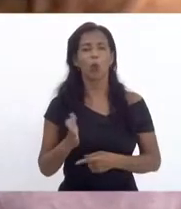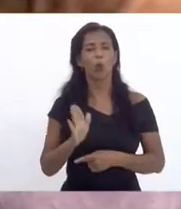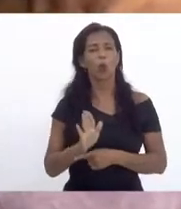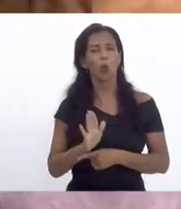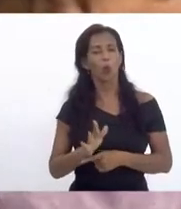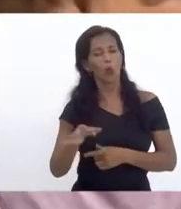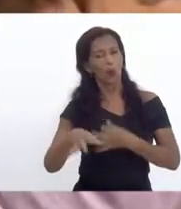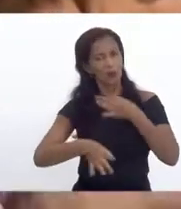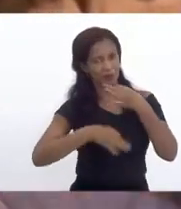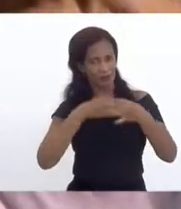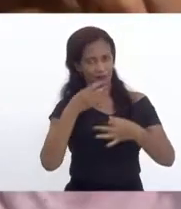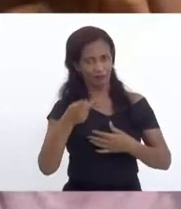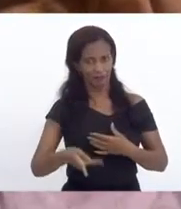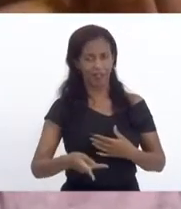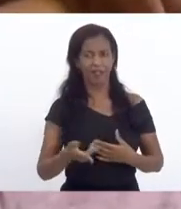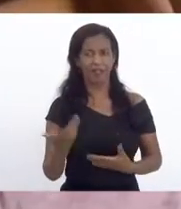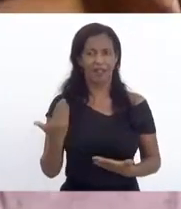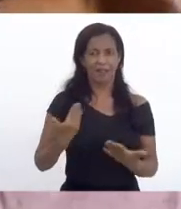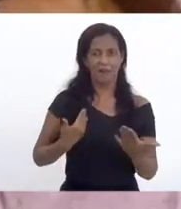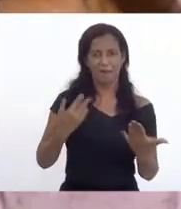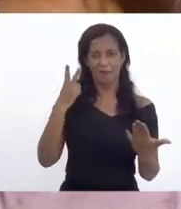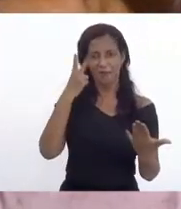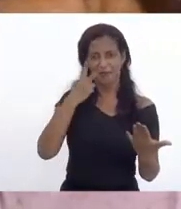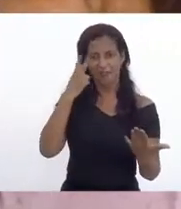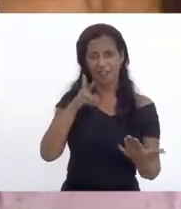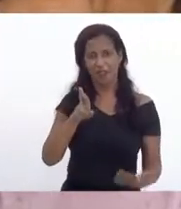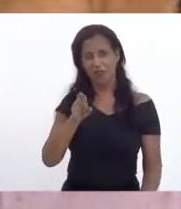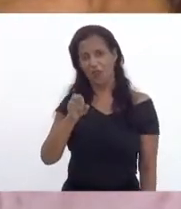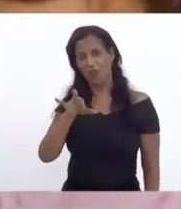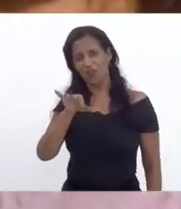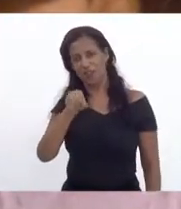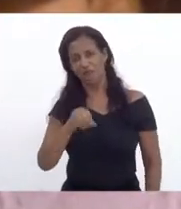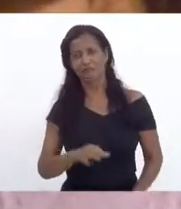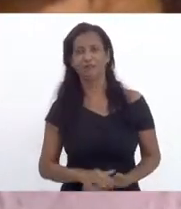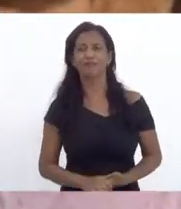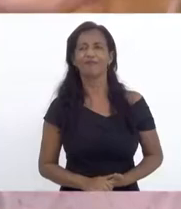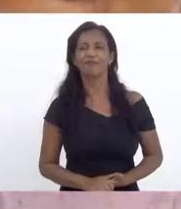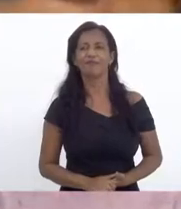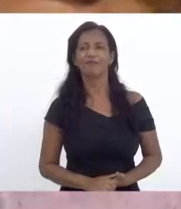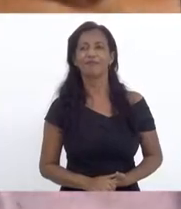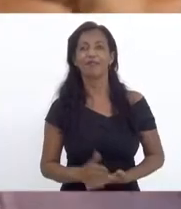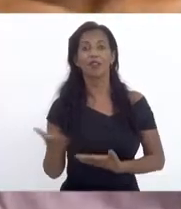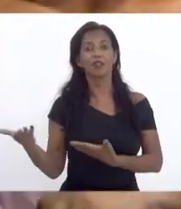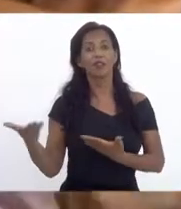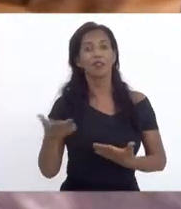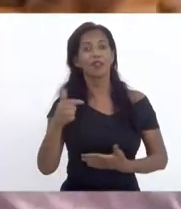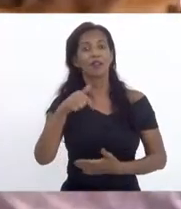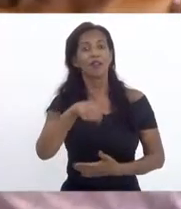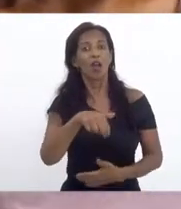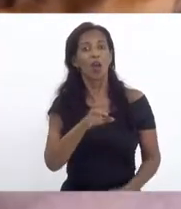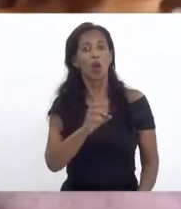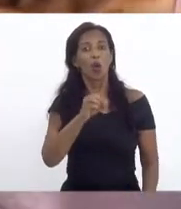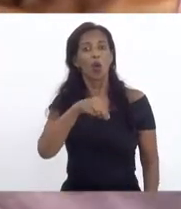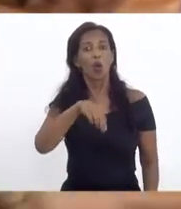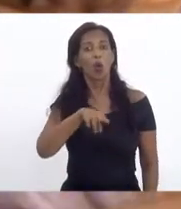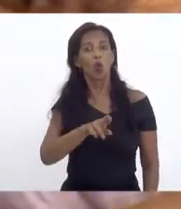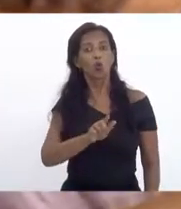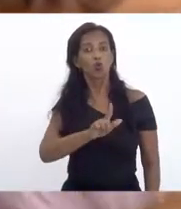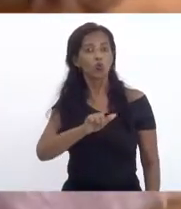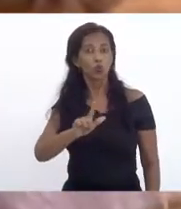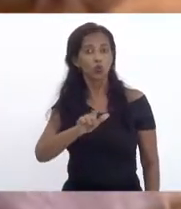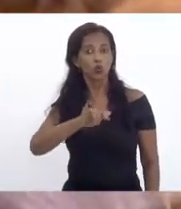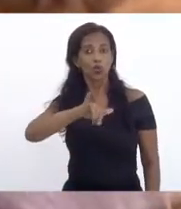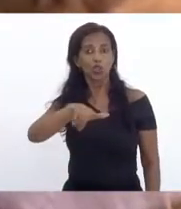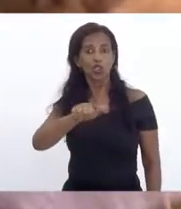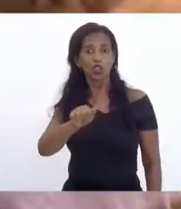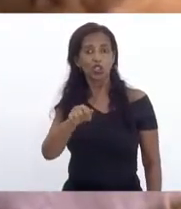essa sugestão, amigo vereador Rogério, nós recebemos aqui o cônsul do Japão, com